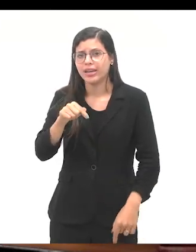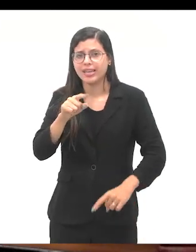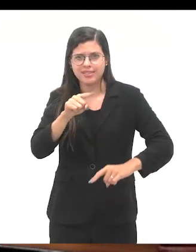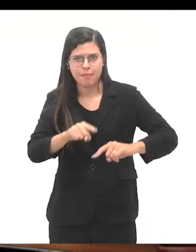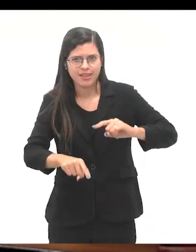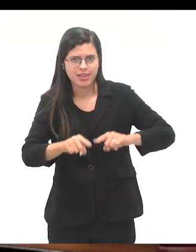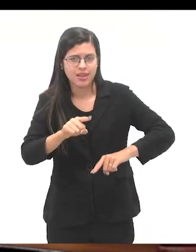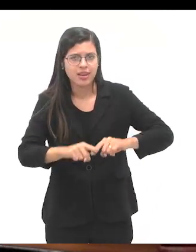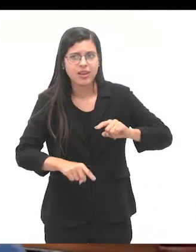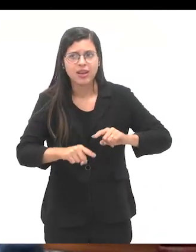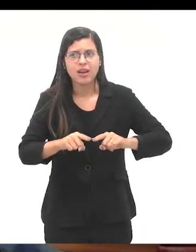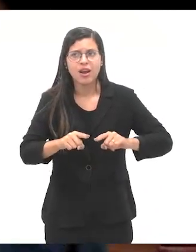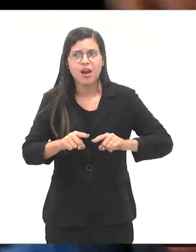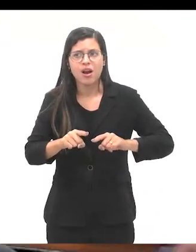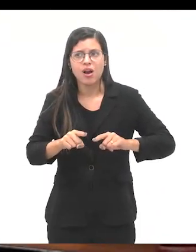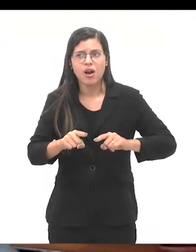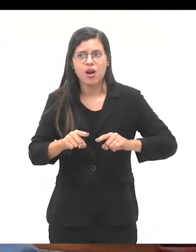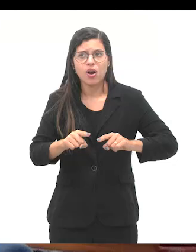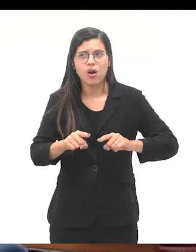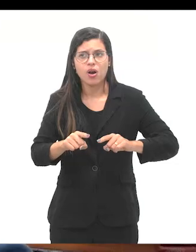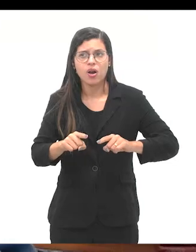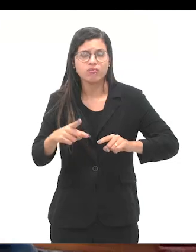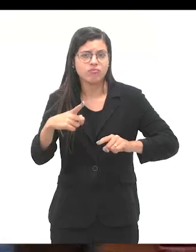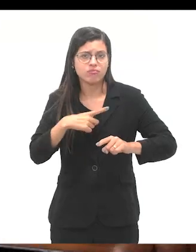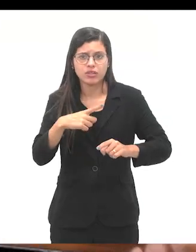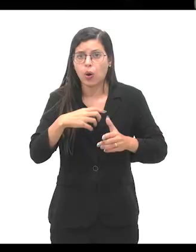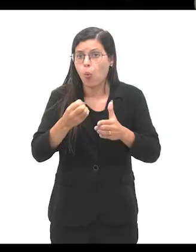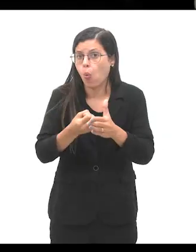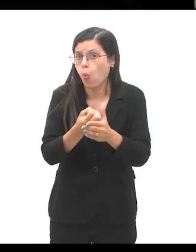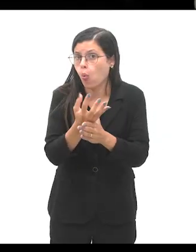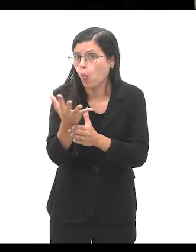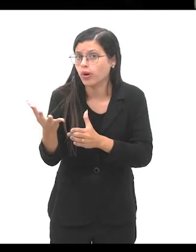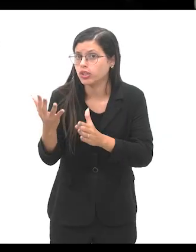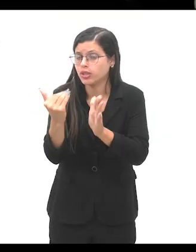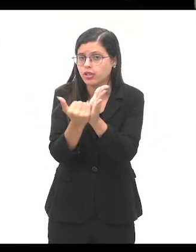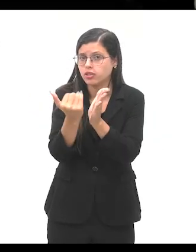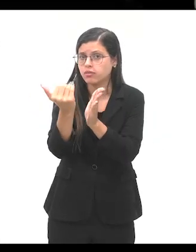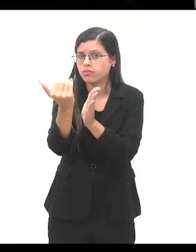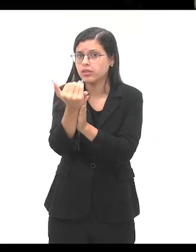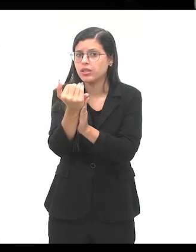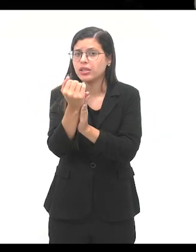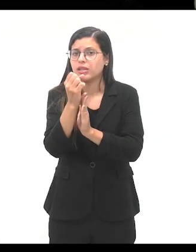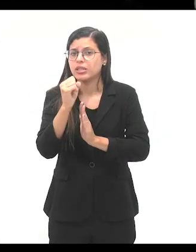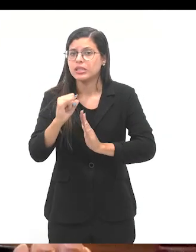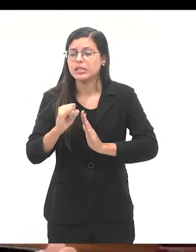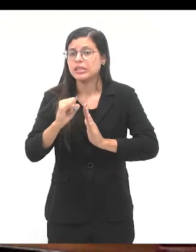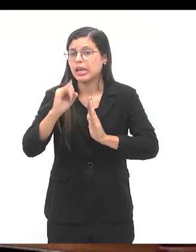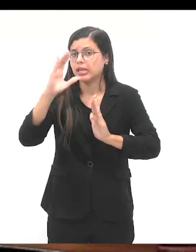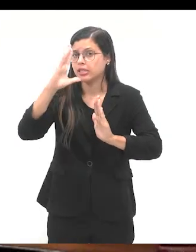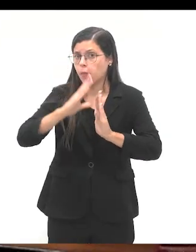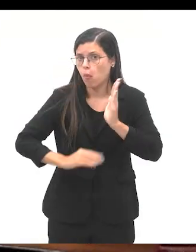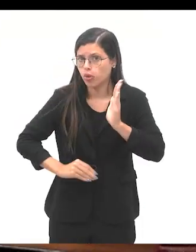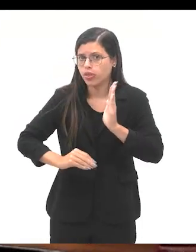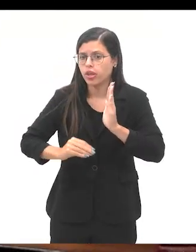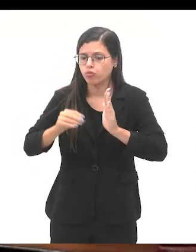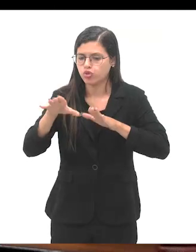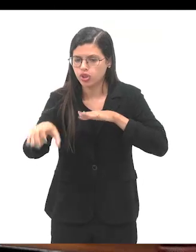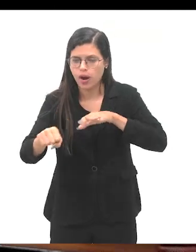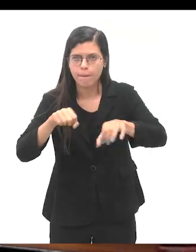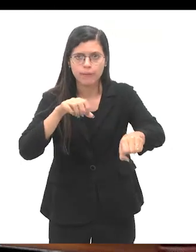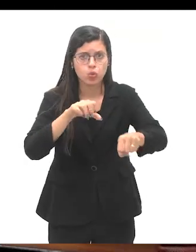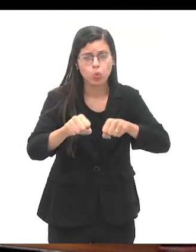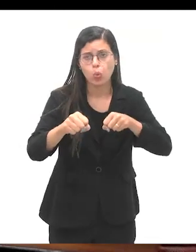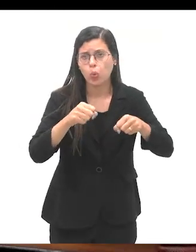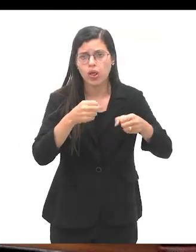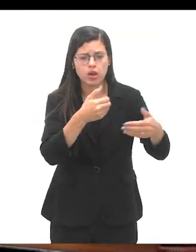recursos eles vão existir muito em volume grande se esse modelo de captura estiver atuando